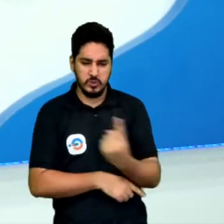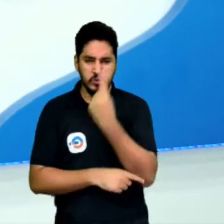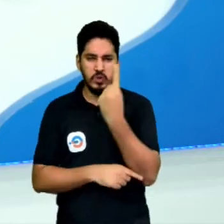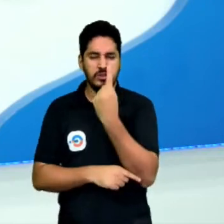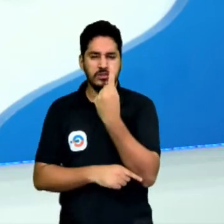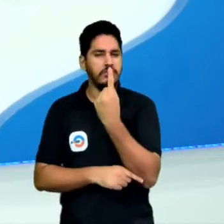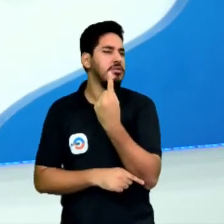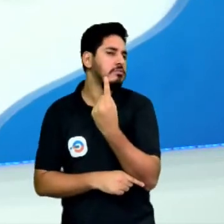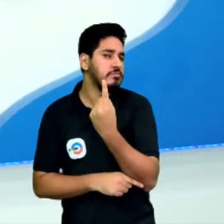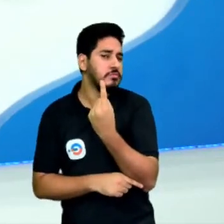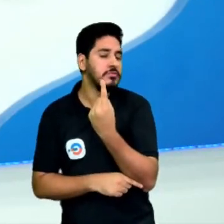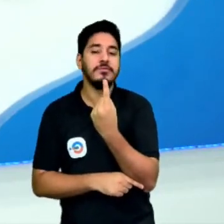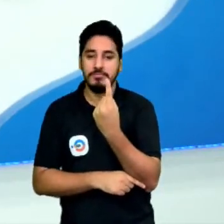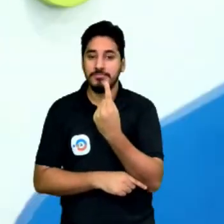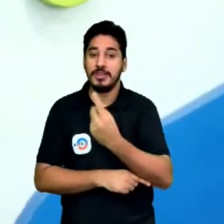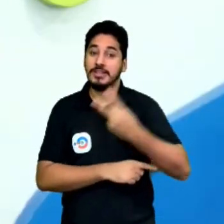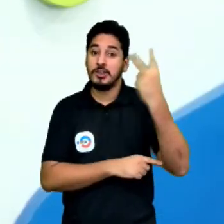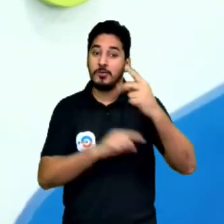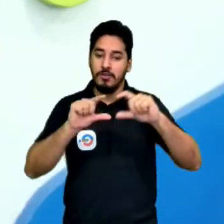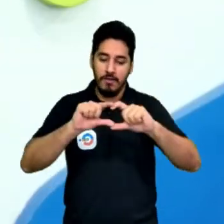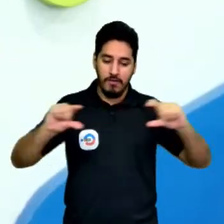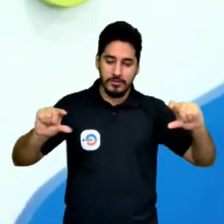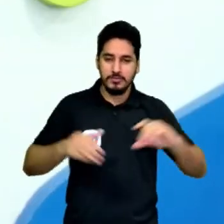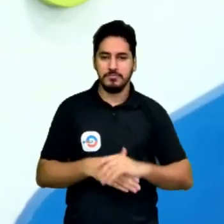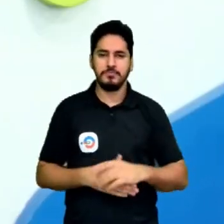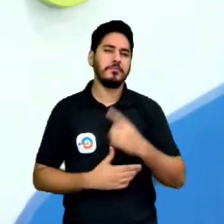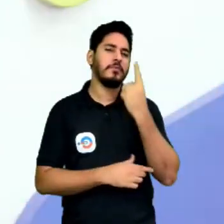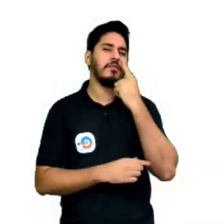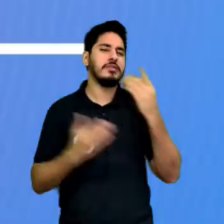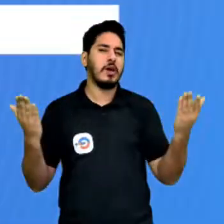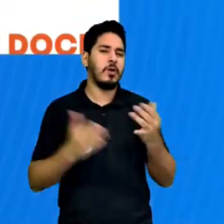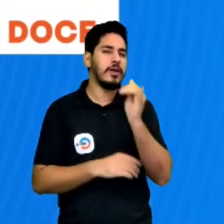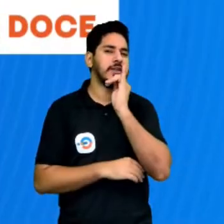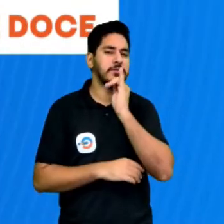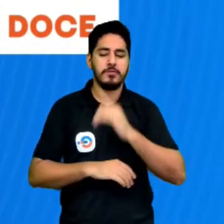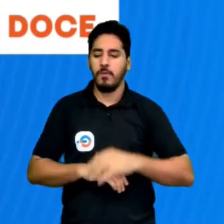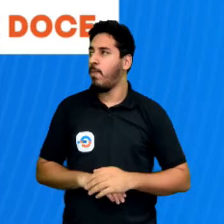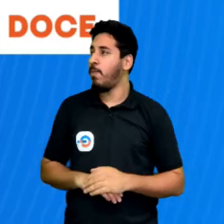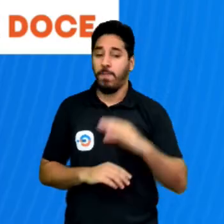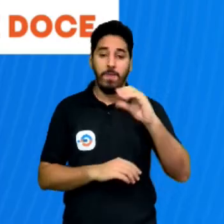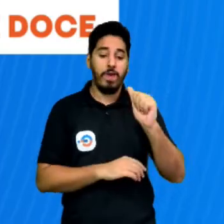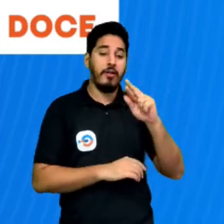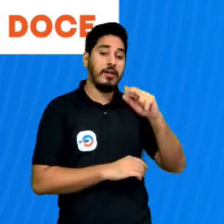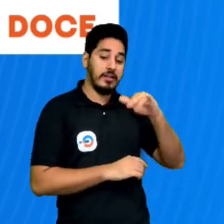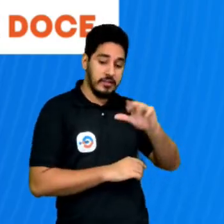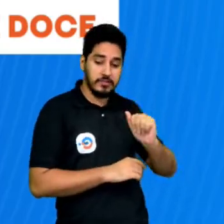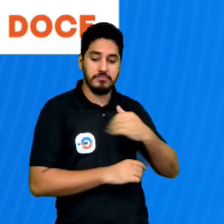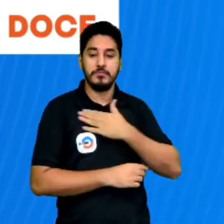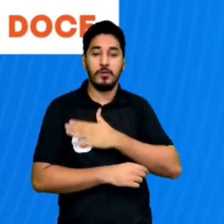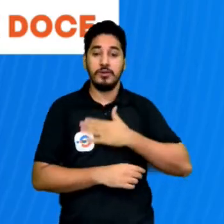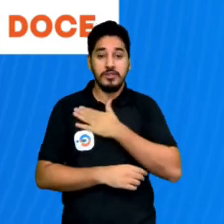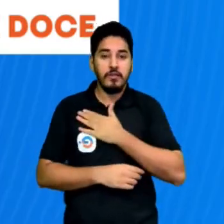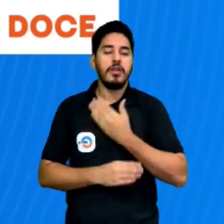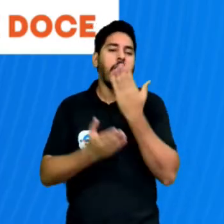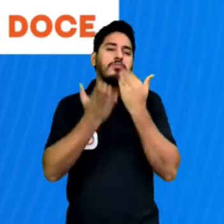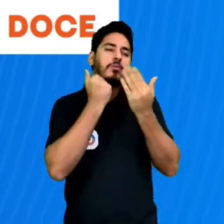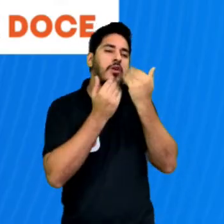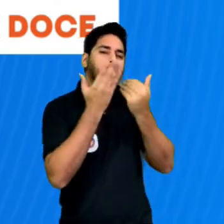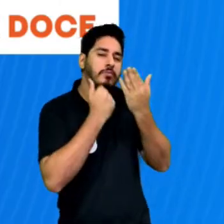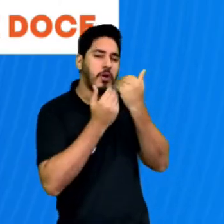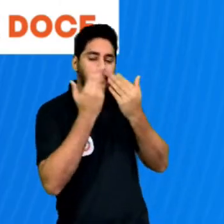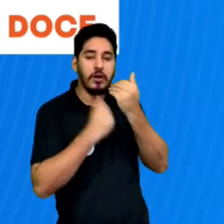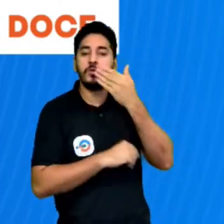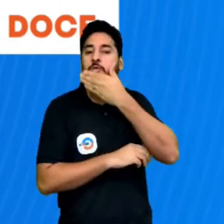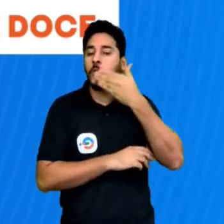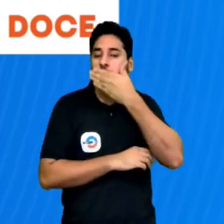está explícito na segunda oração. Vejamos o seguinte exemplo. Karina gostava muito de comer brigadeiro, mas sua